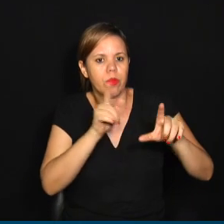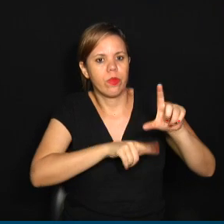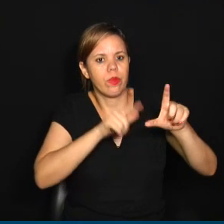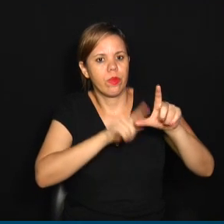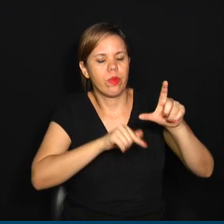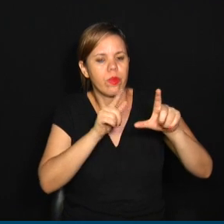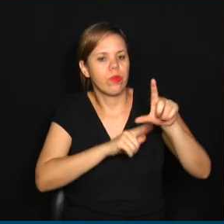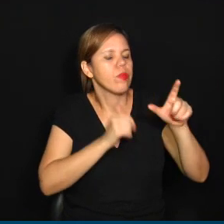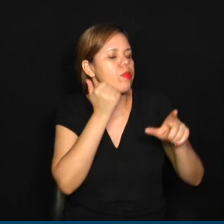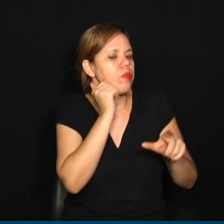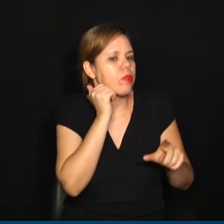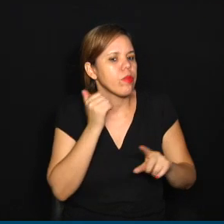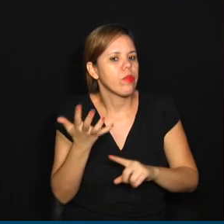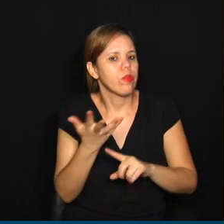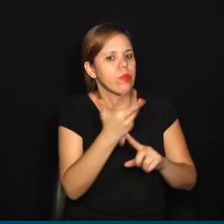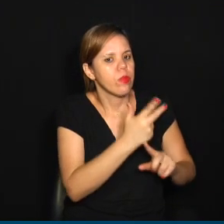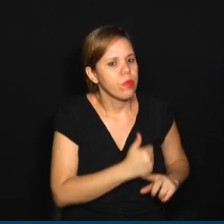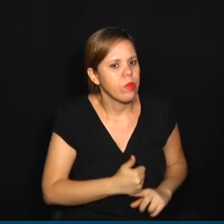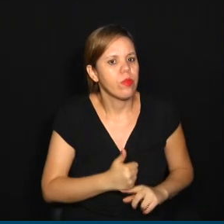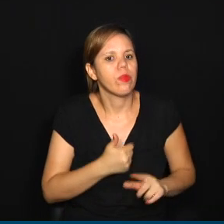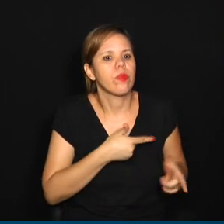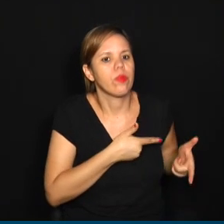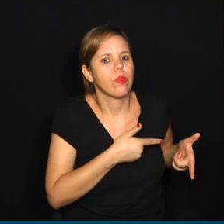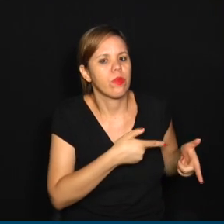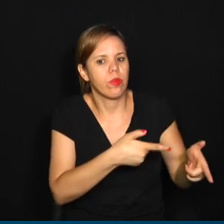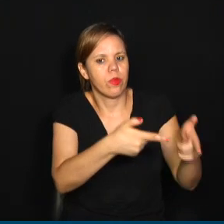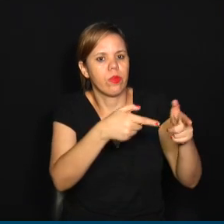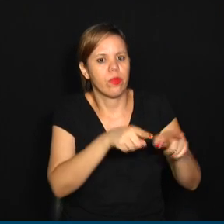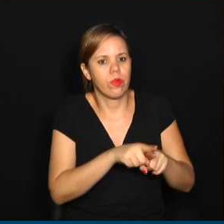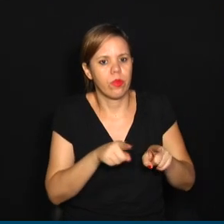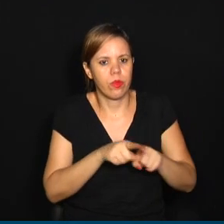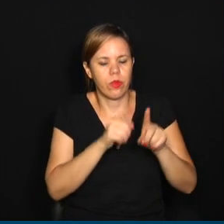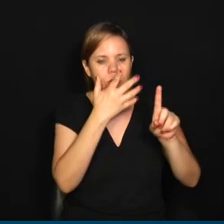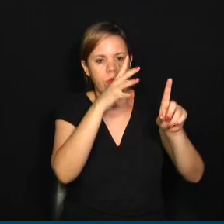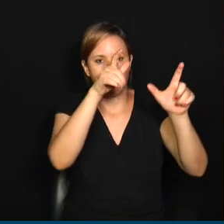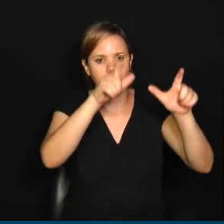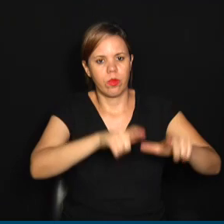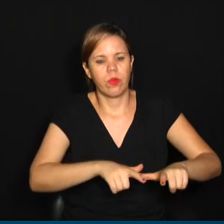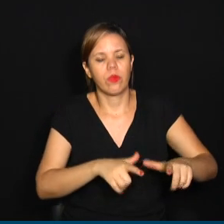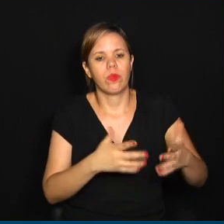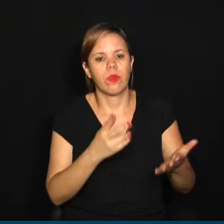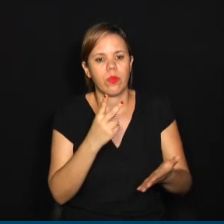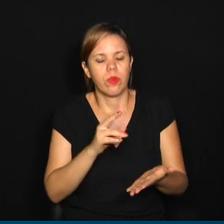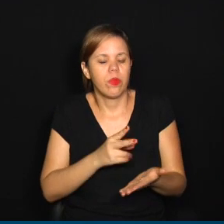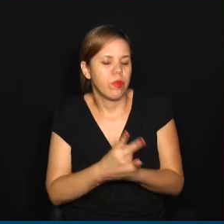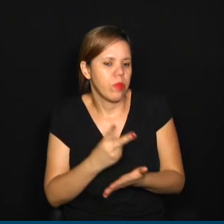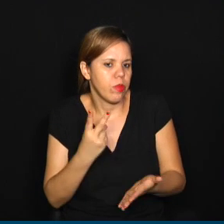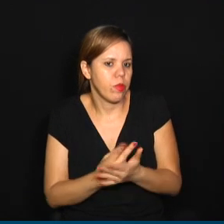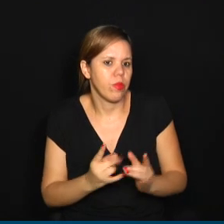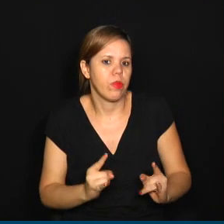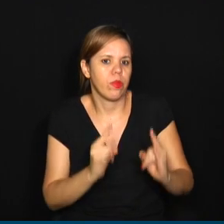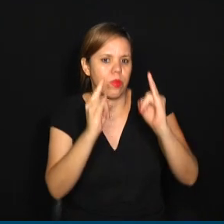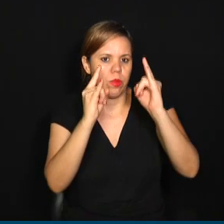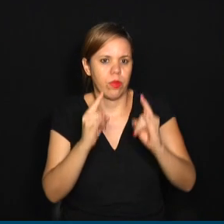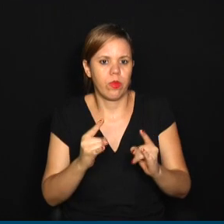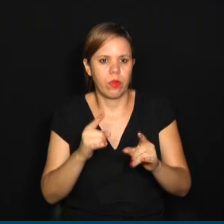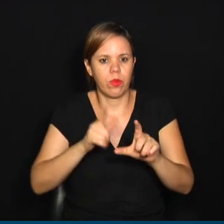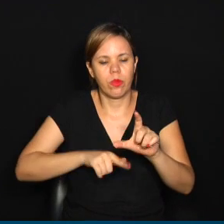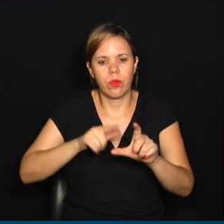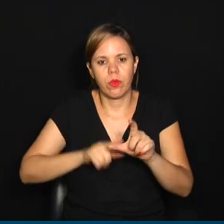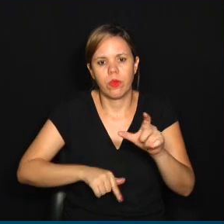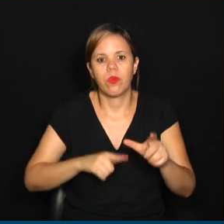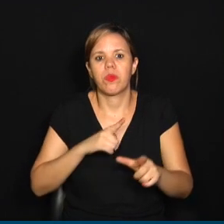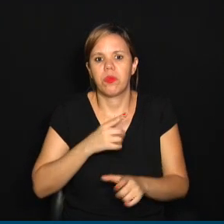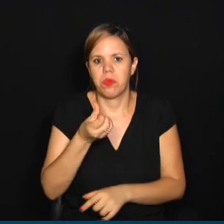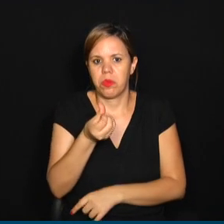e Artes das Forças Armadas. A homenageada está instalada no mesmo prédio da Academia Campinense de Letras e tem